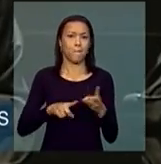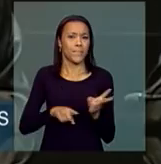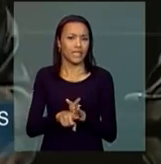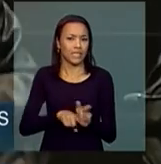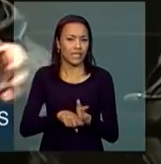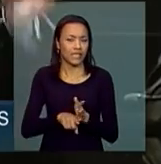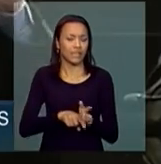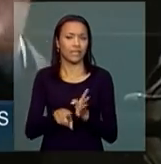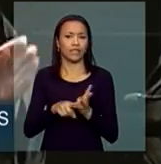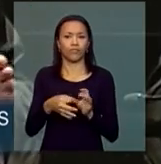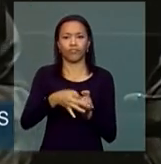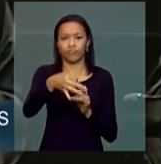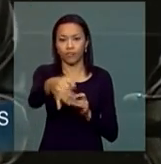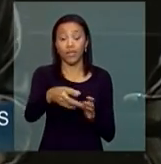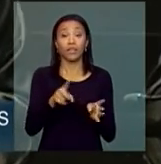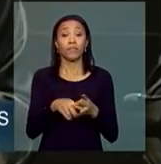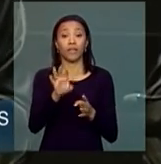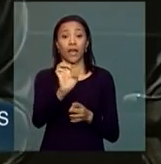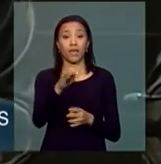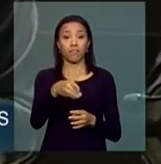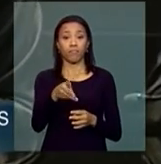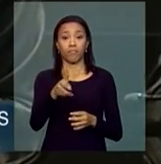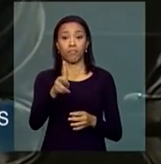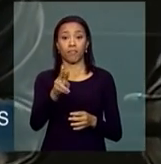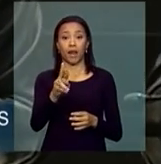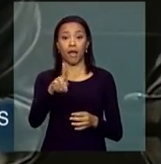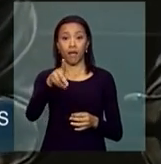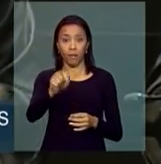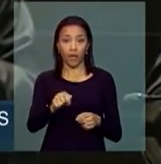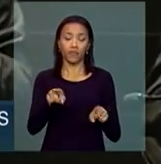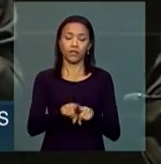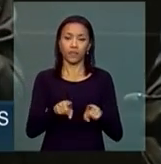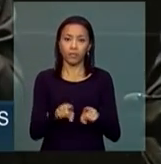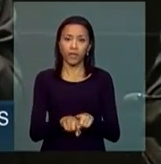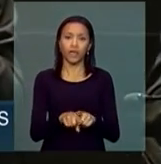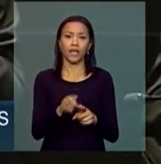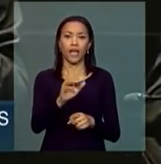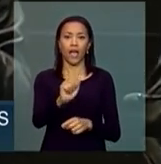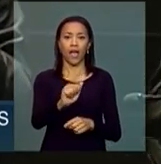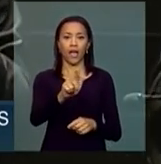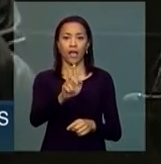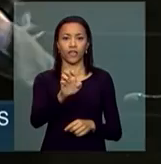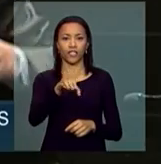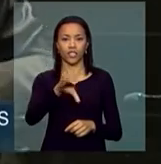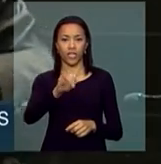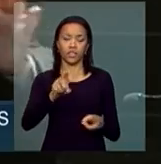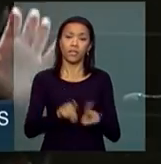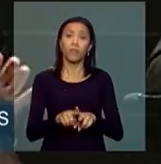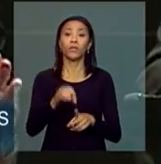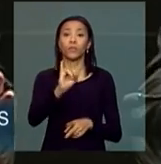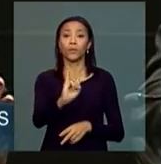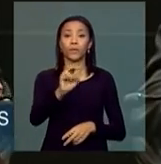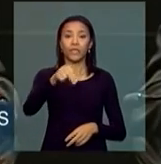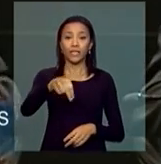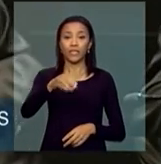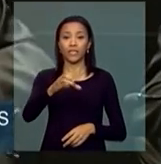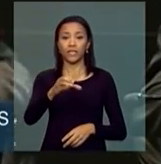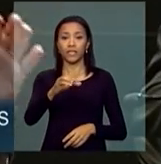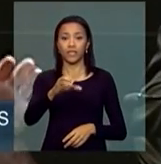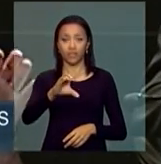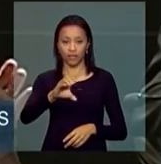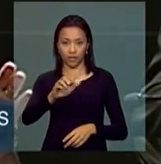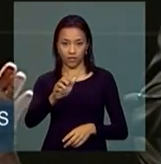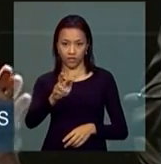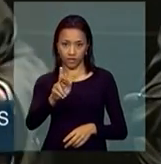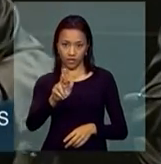da extensão, da Embrapa, da Agência de Assistência Técnica e Extensão Rural, do INCRA, enfim, do conjunto do governo,